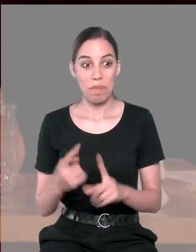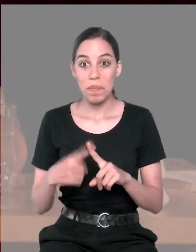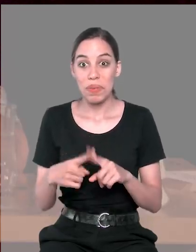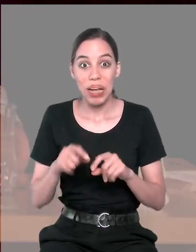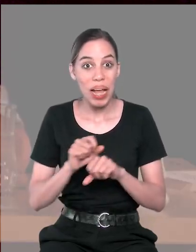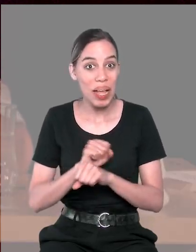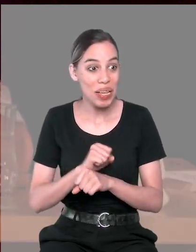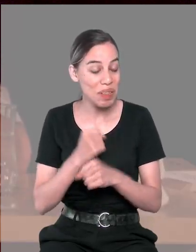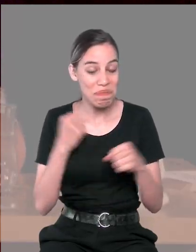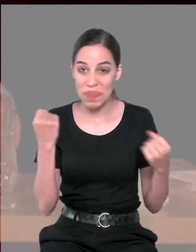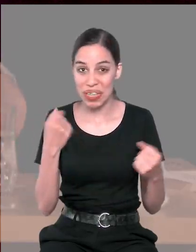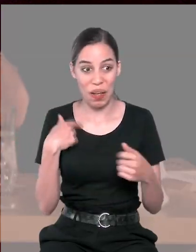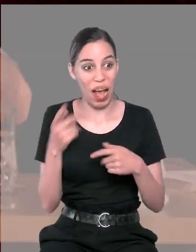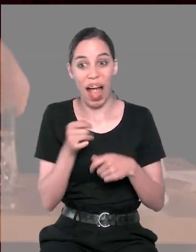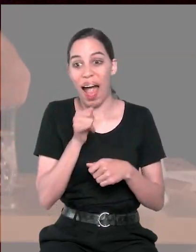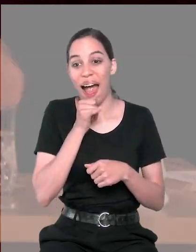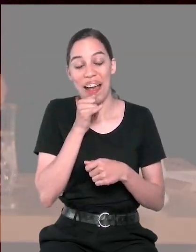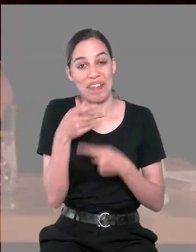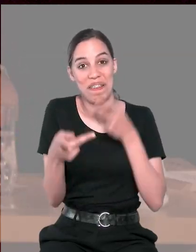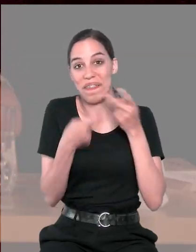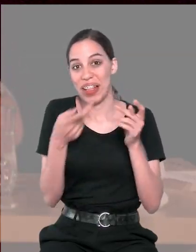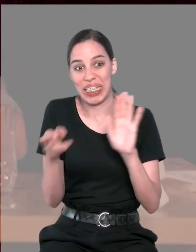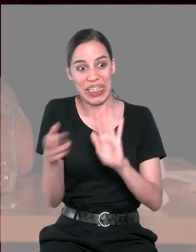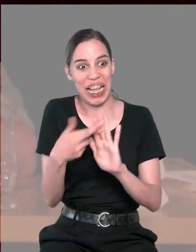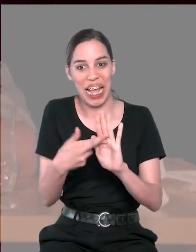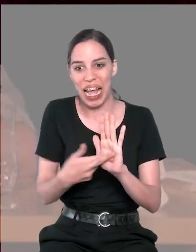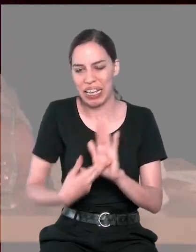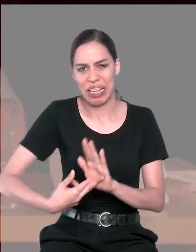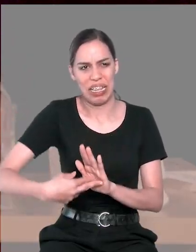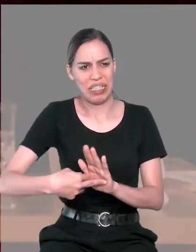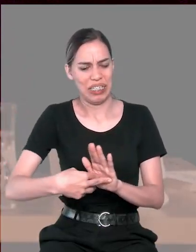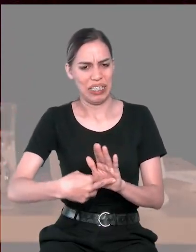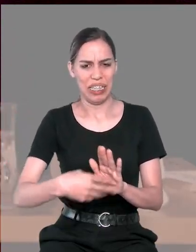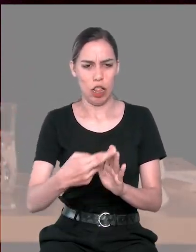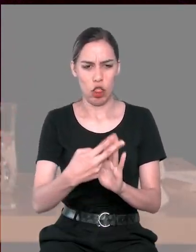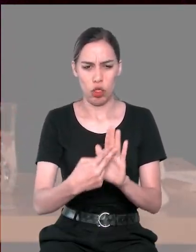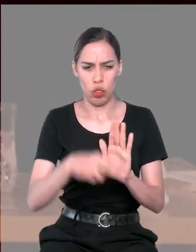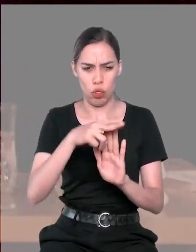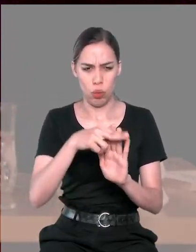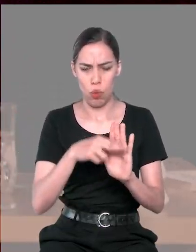Porque é impossível. E eu não falei ainda, eu não falei das regras normativas, eu não falei da